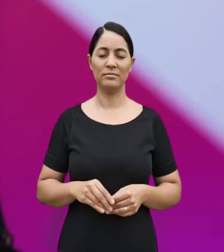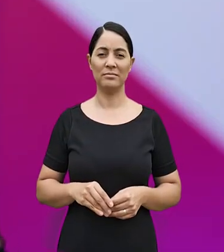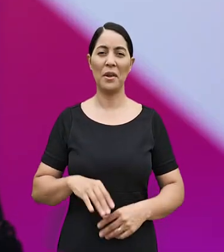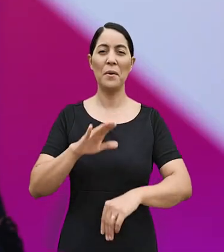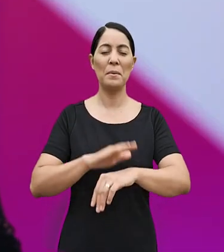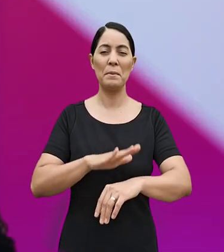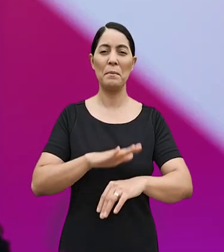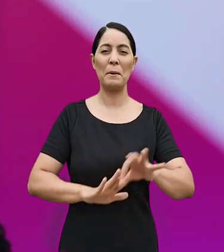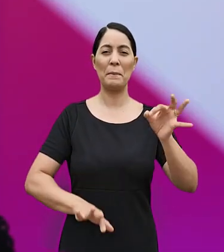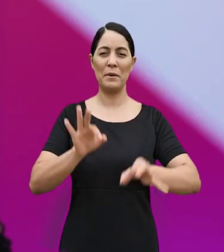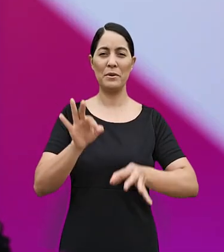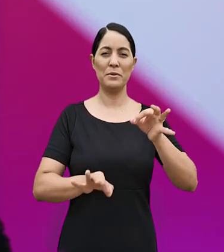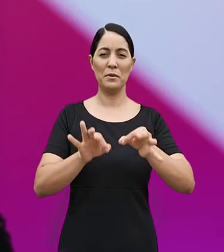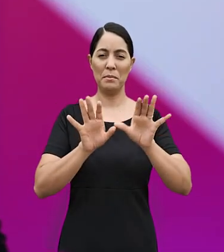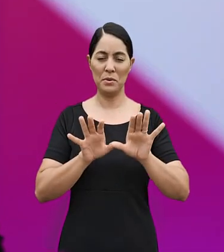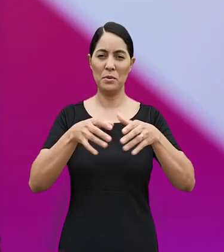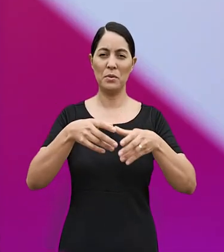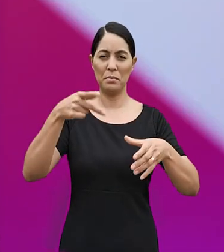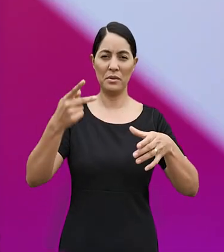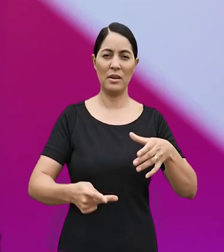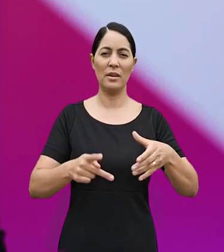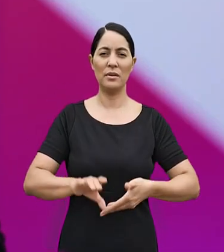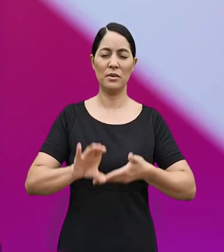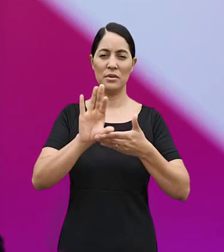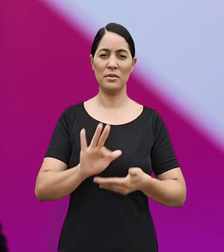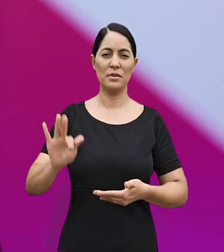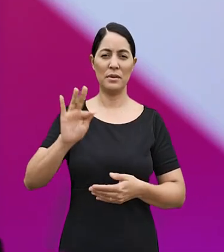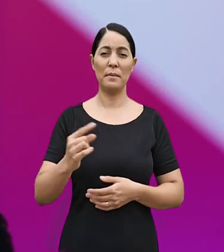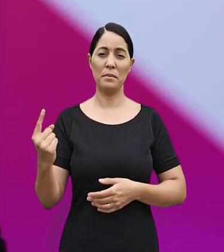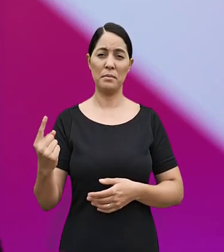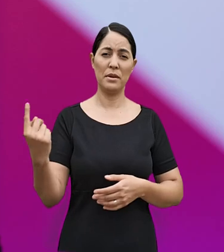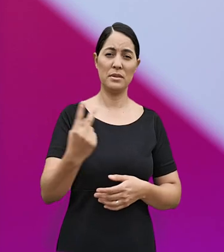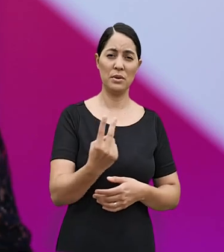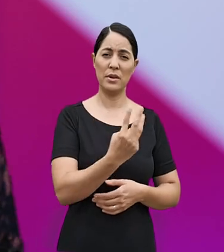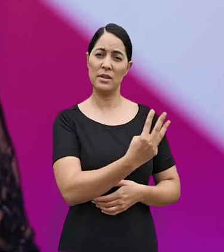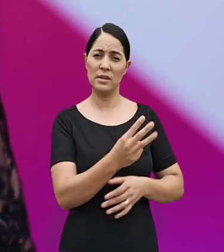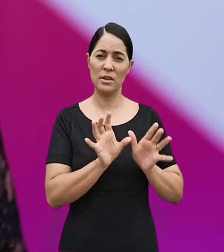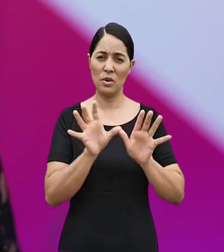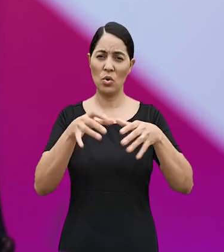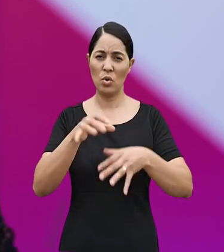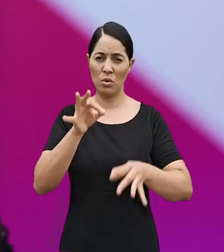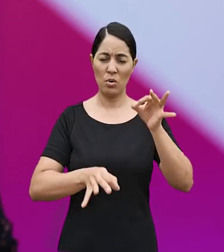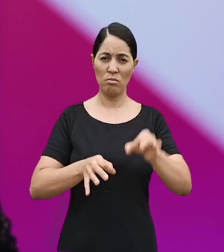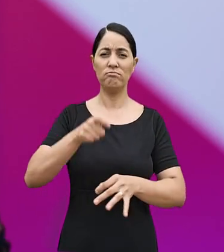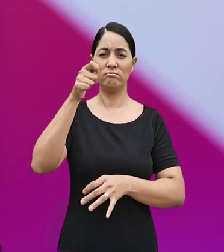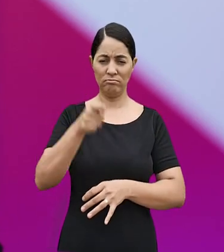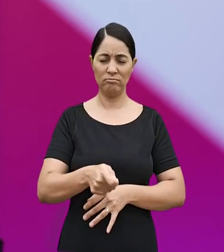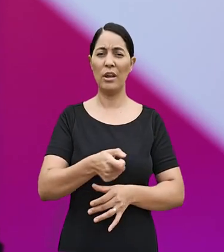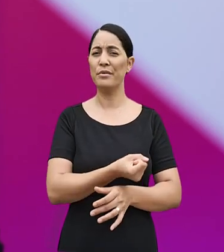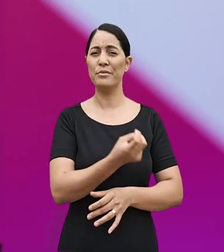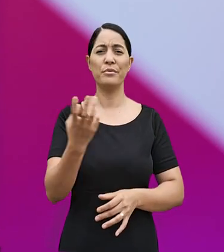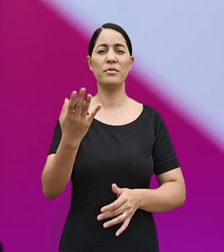Mais um momento de julgamento nas câmaras do Conselho Federal da OAB. A primeira, a segunda, a terceira Câmara se reuniram e puderam